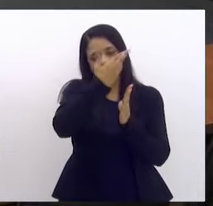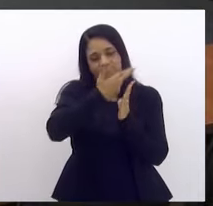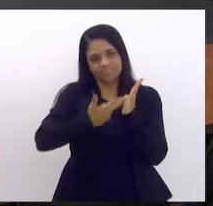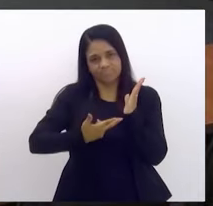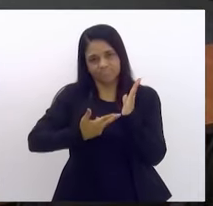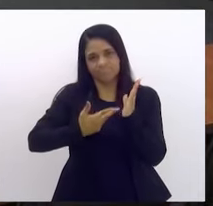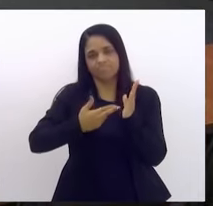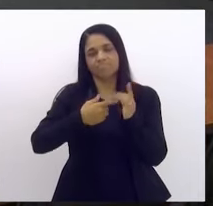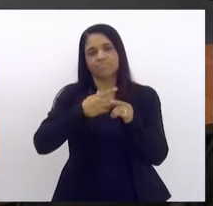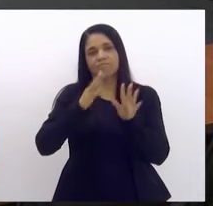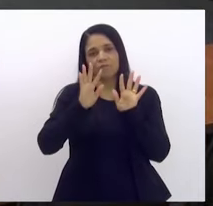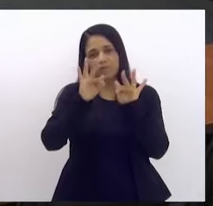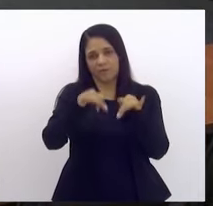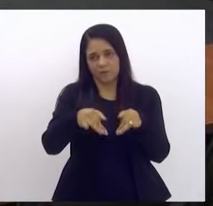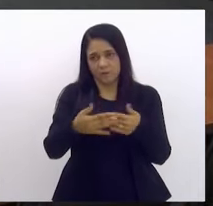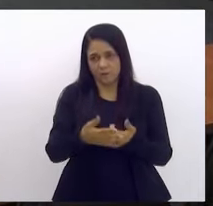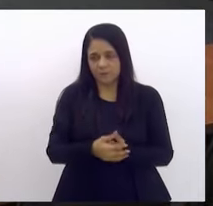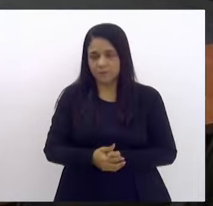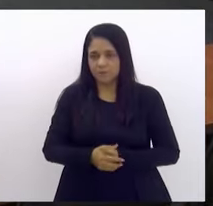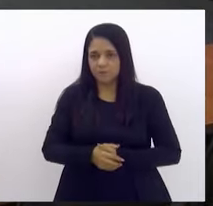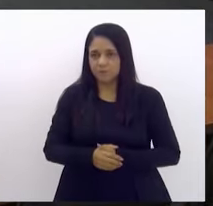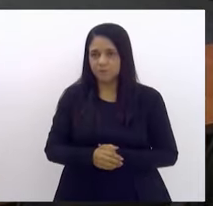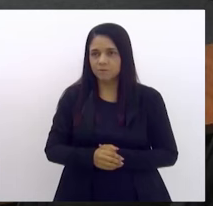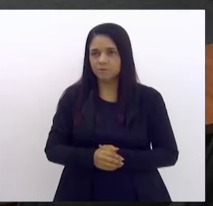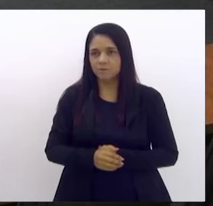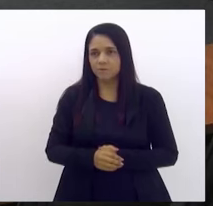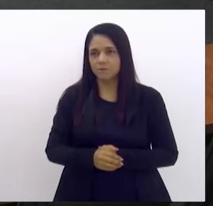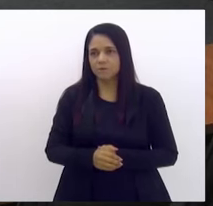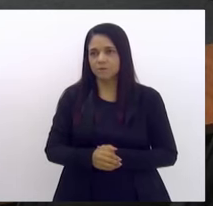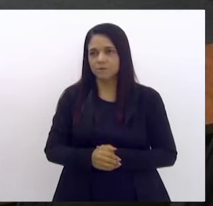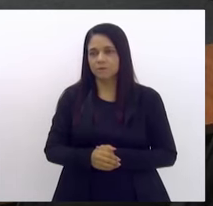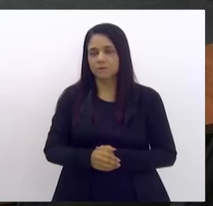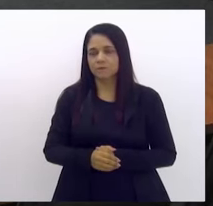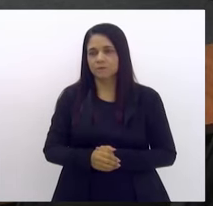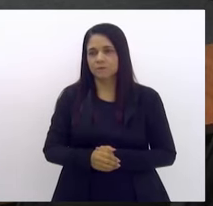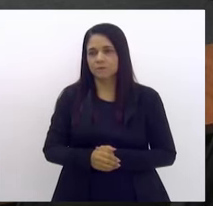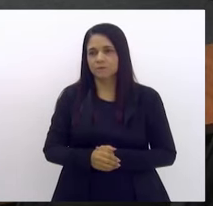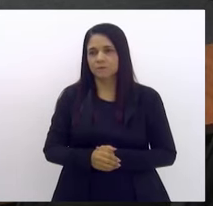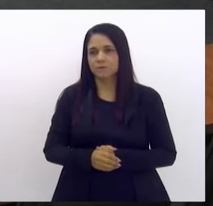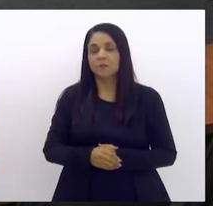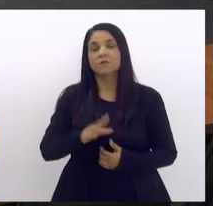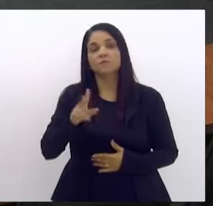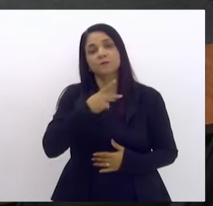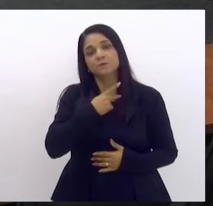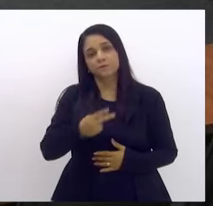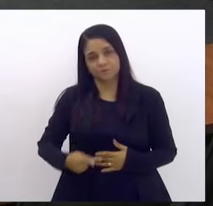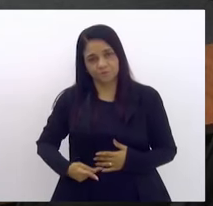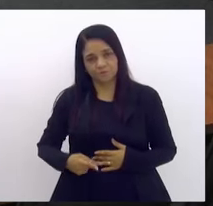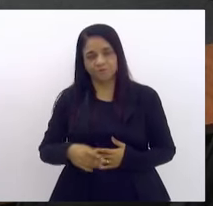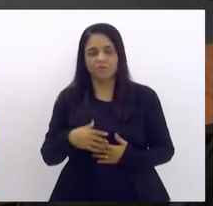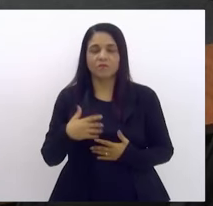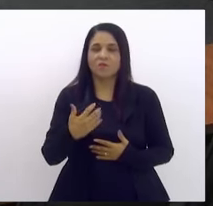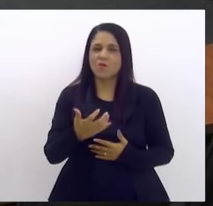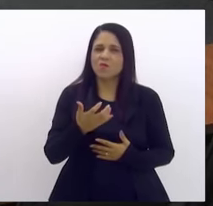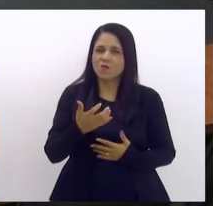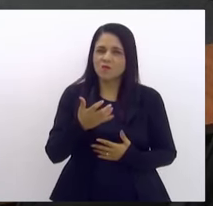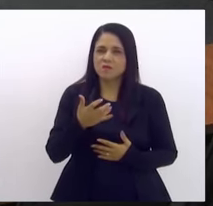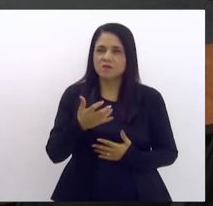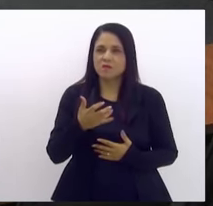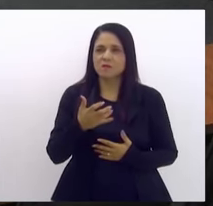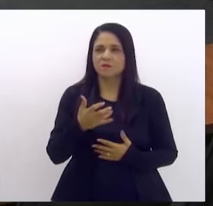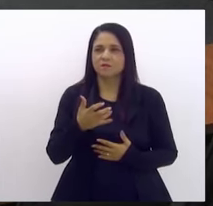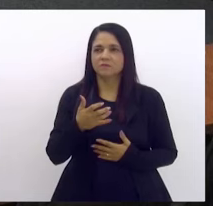presidente. Senhor presidente. Fala, Luiz Paulo. Nosso eu queria deputado. Ponderar ao